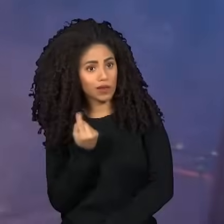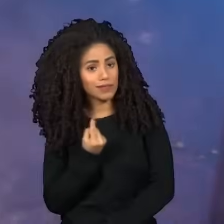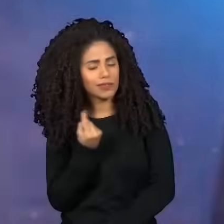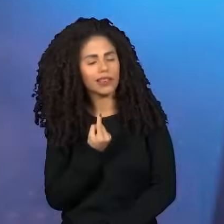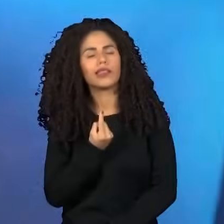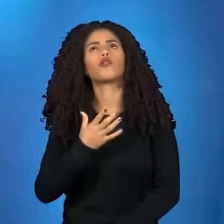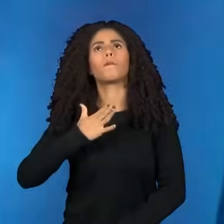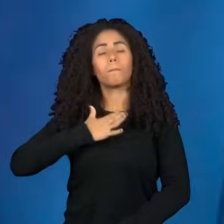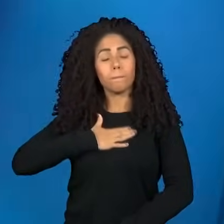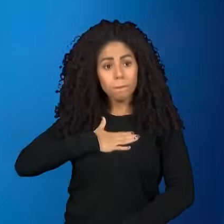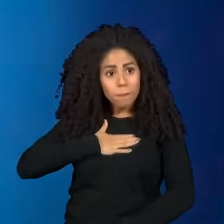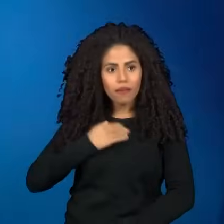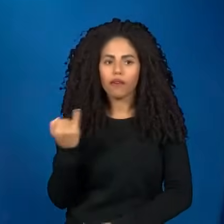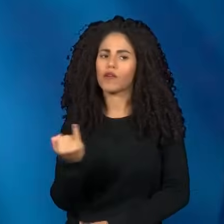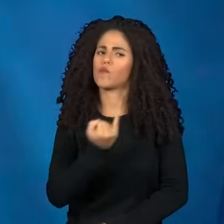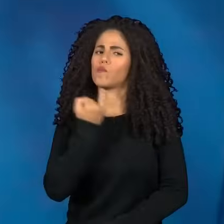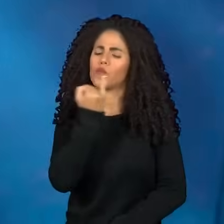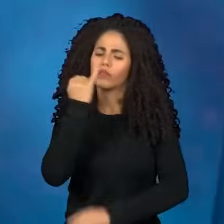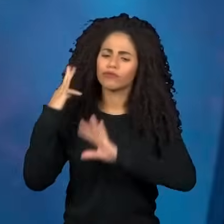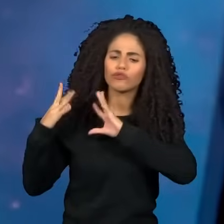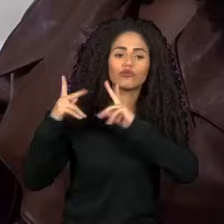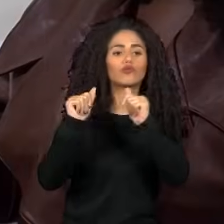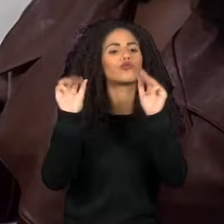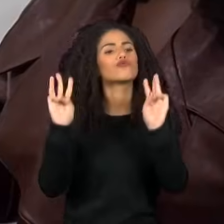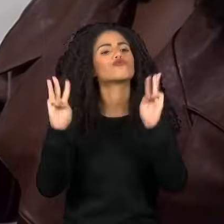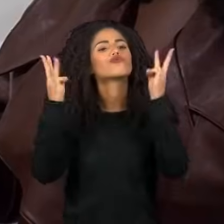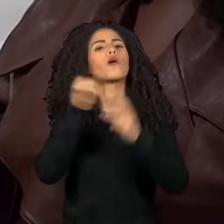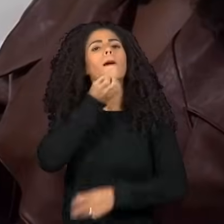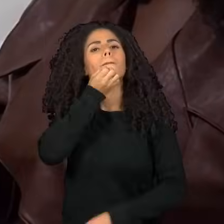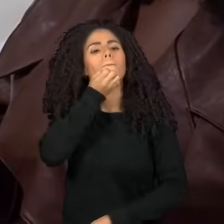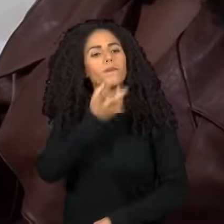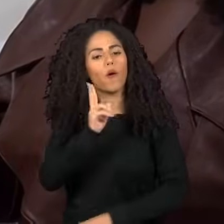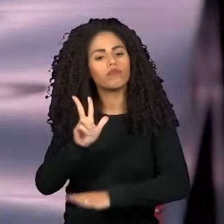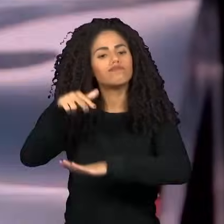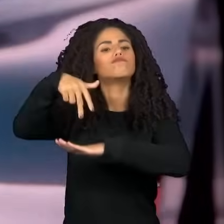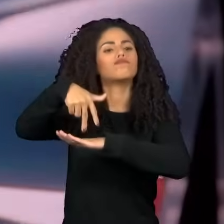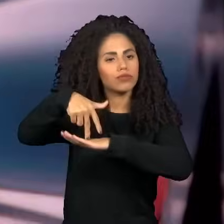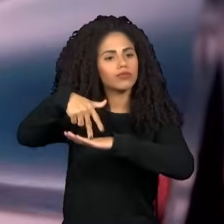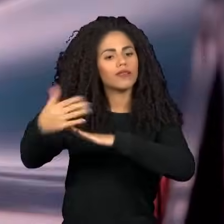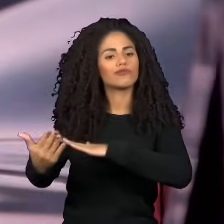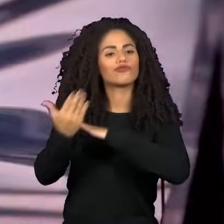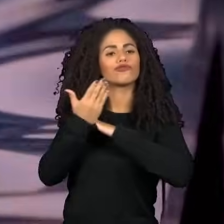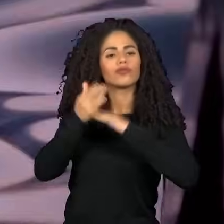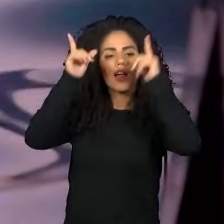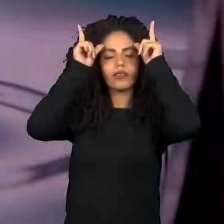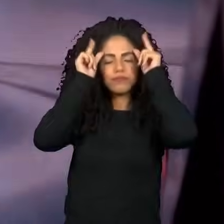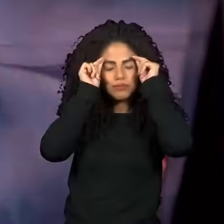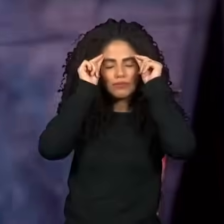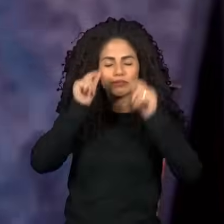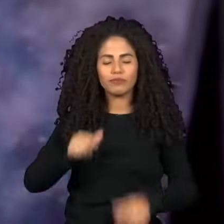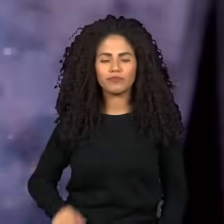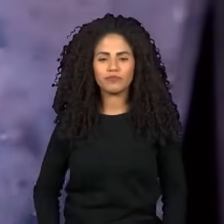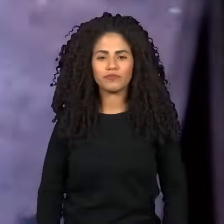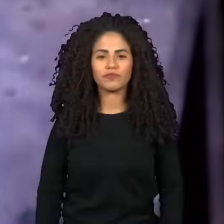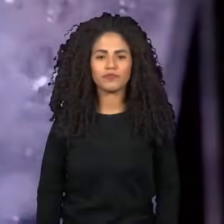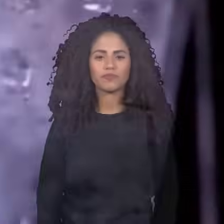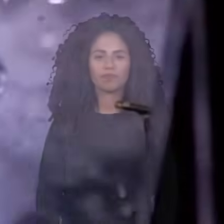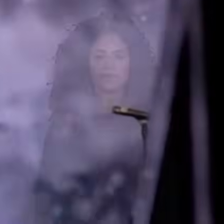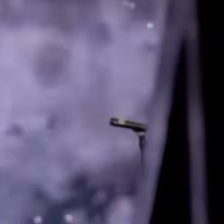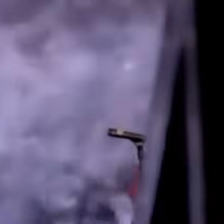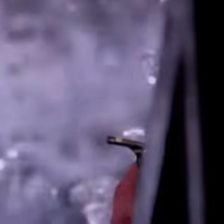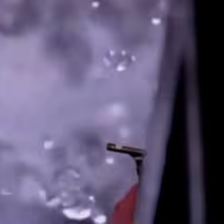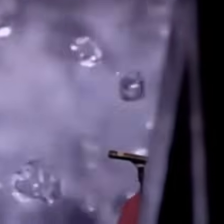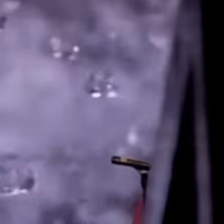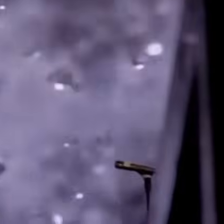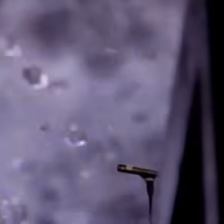significa muita coisa e todos os shows estão sendo estado de presença e cura, assim. Corre com um segredo pra fazer a